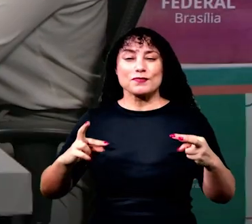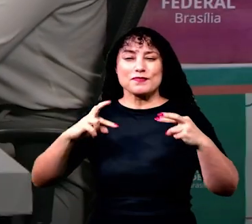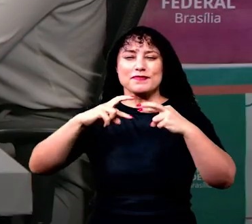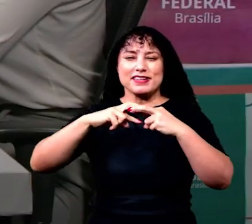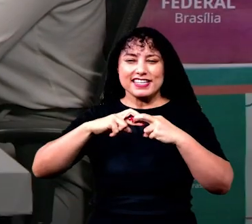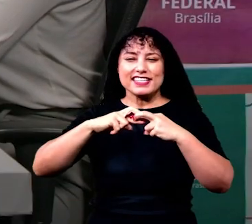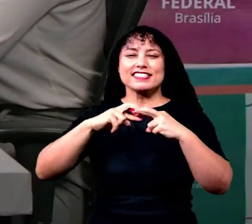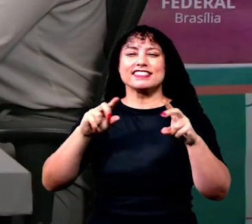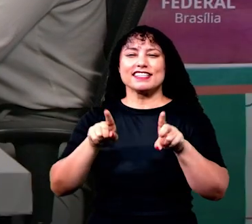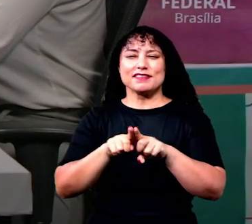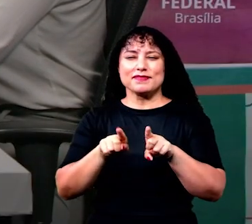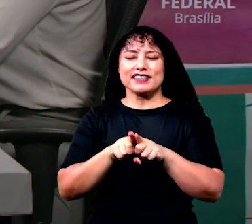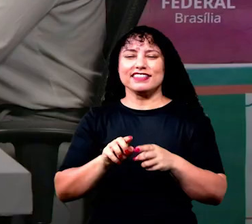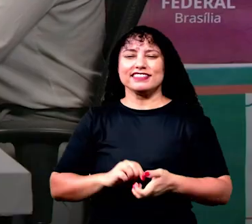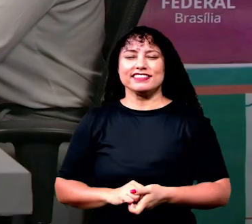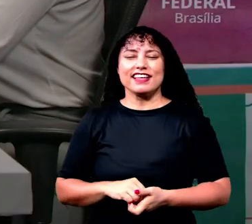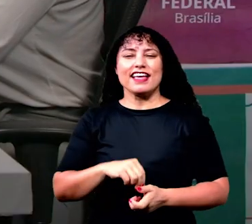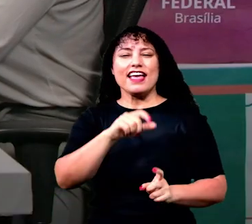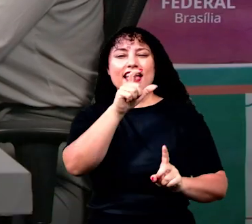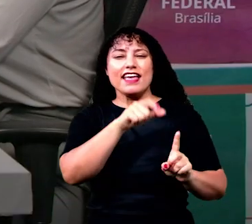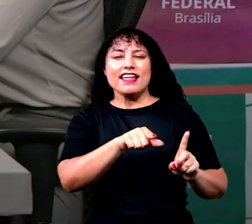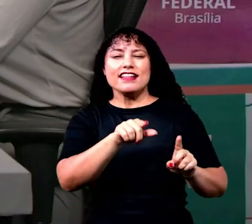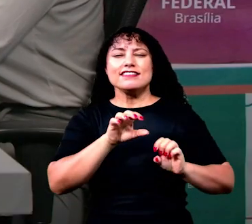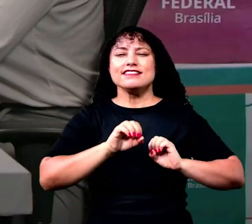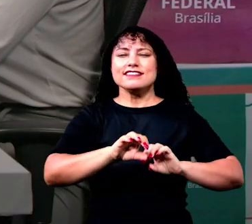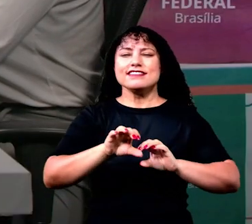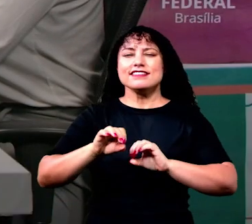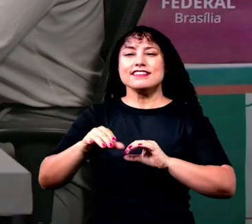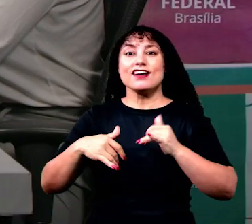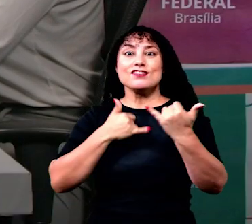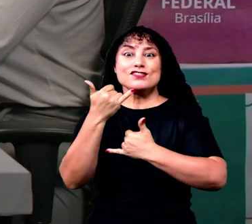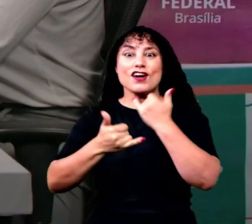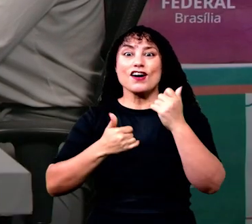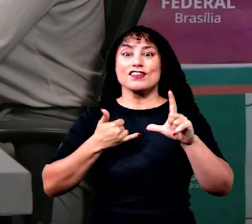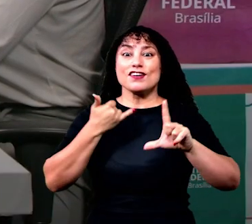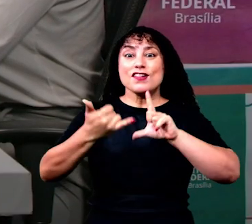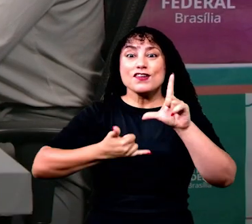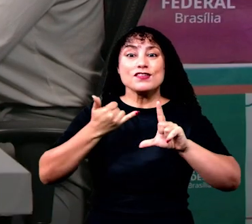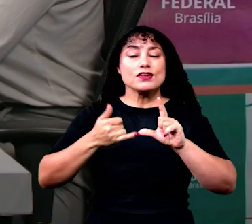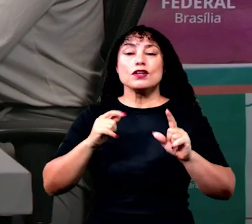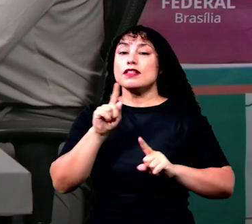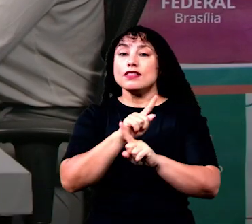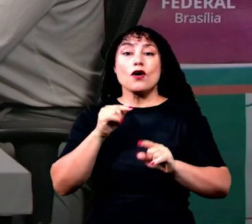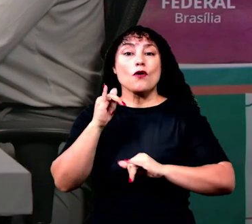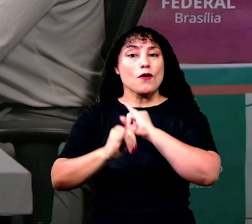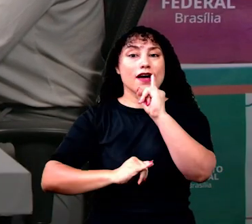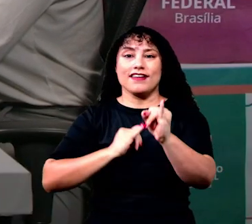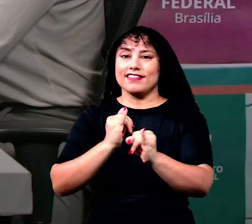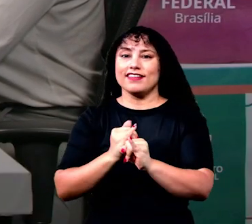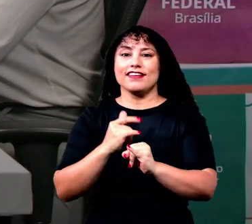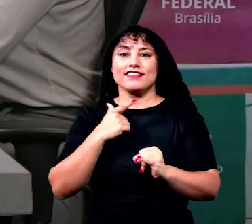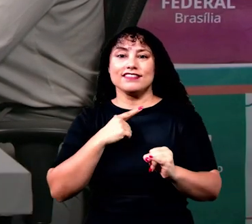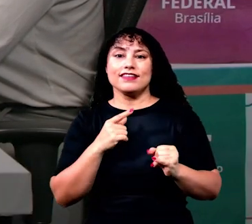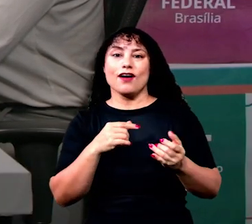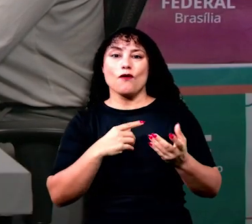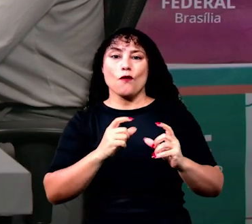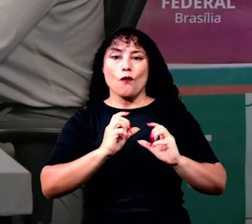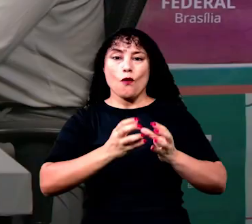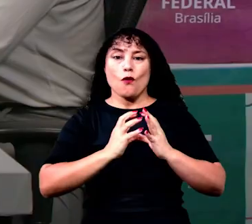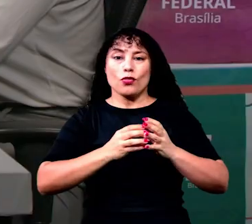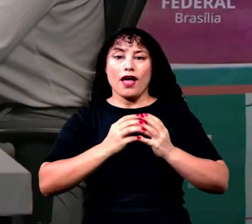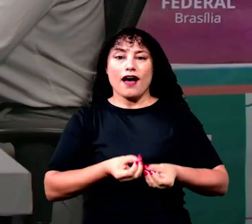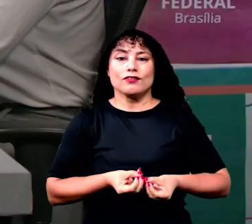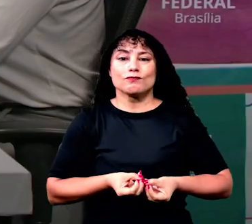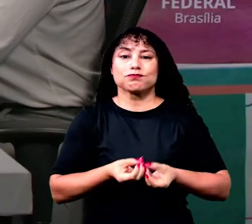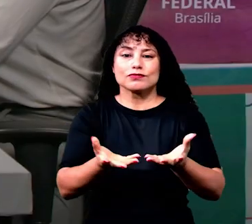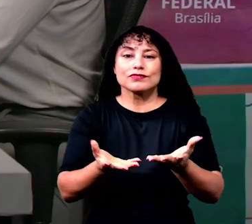gente no BRICS também. E ele passava muitos jogos lúdicos sem usar a internet. Ele tinha um dado,